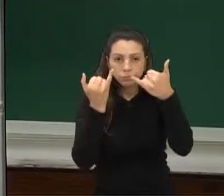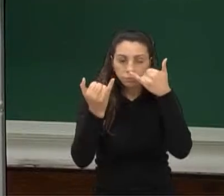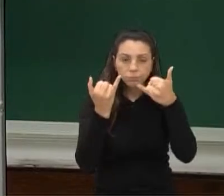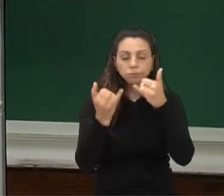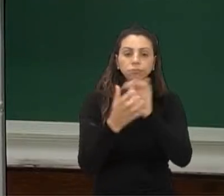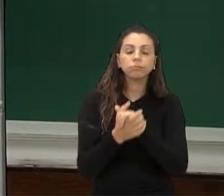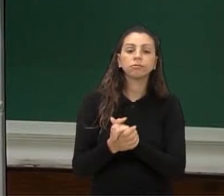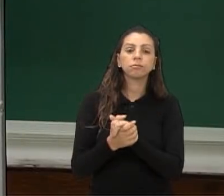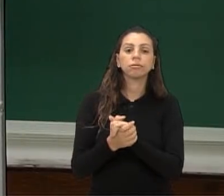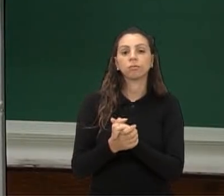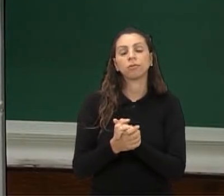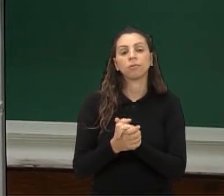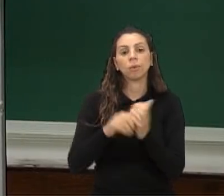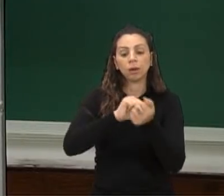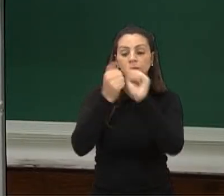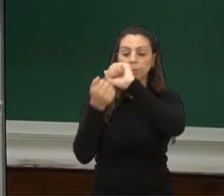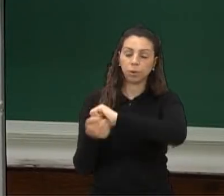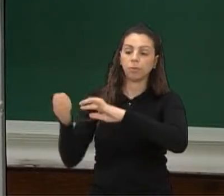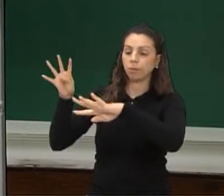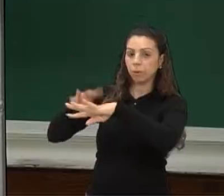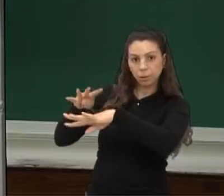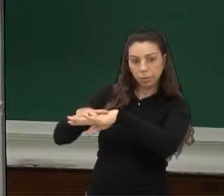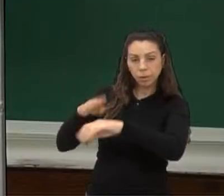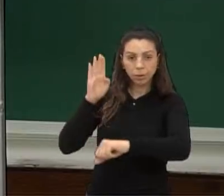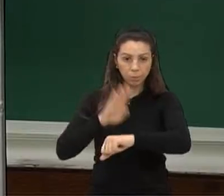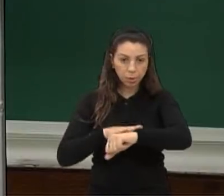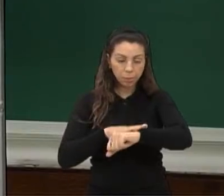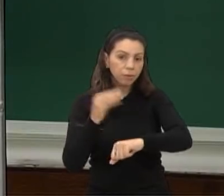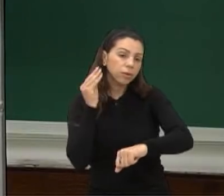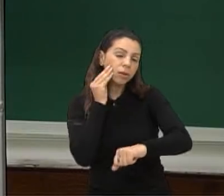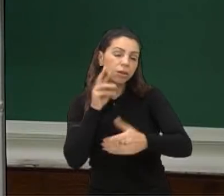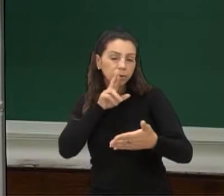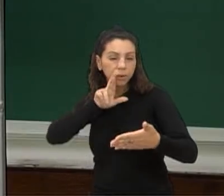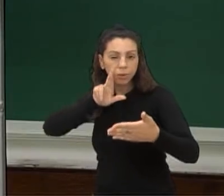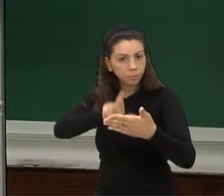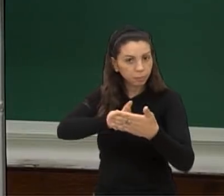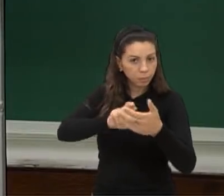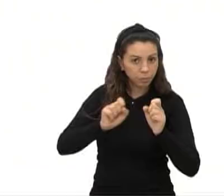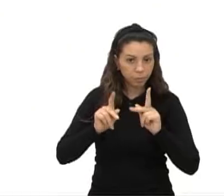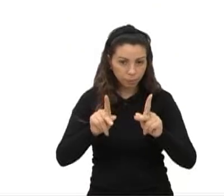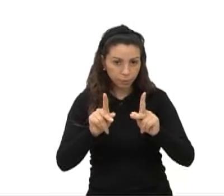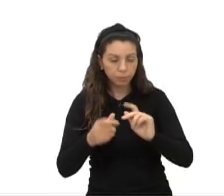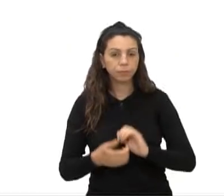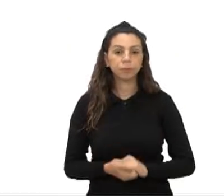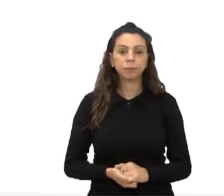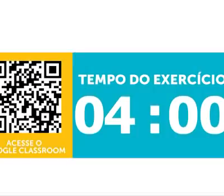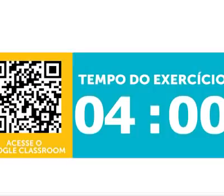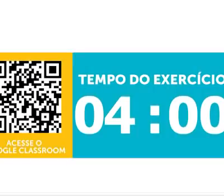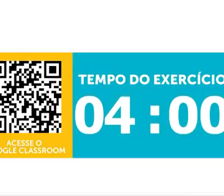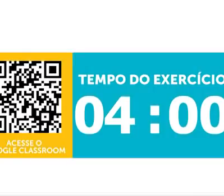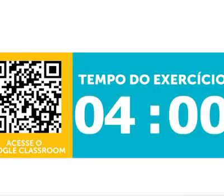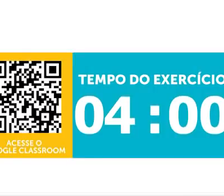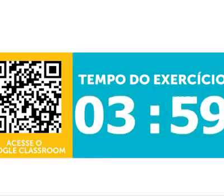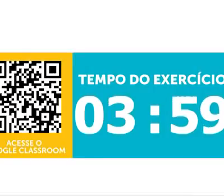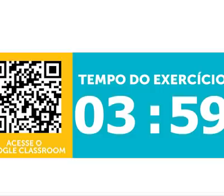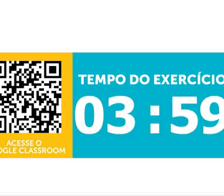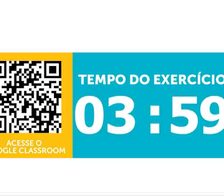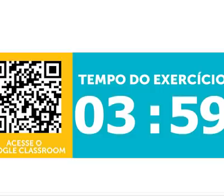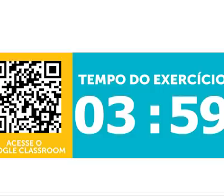essa situação, problema, tá? Pega cada informação e pensa com calma, como é que você vai